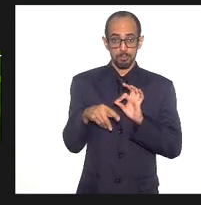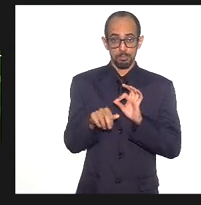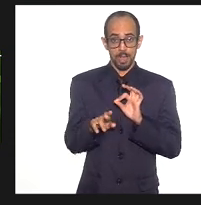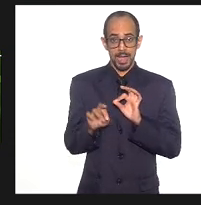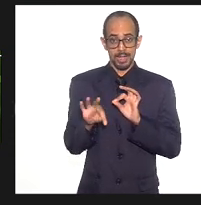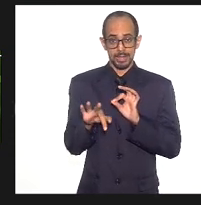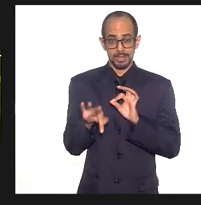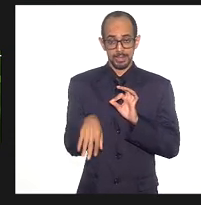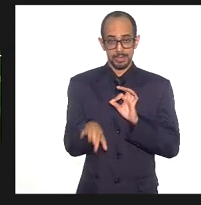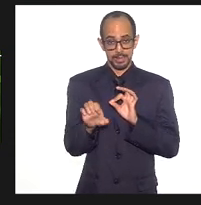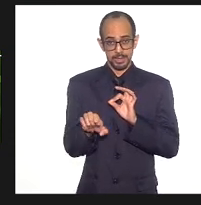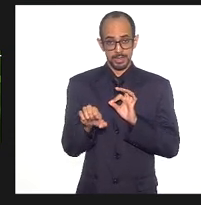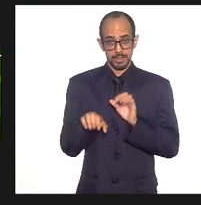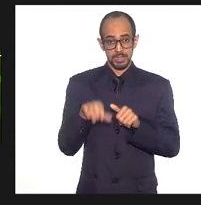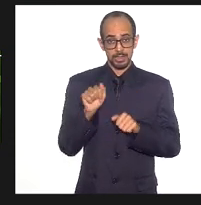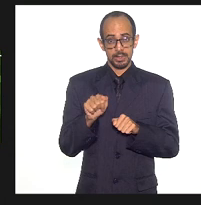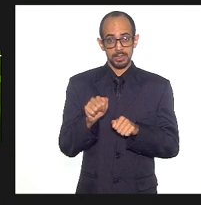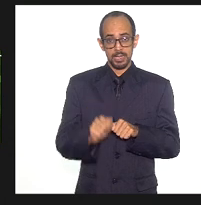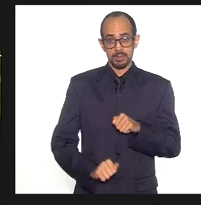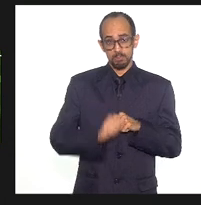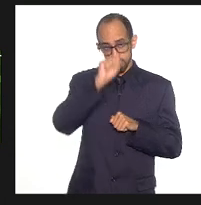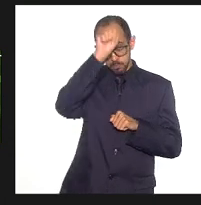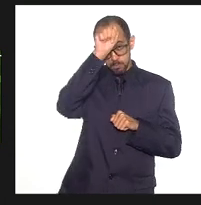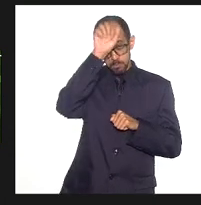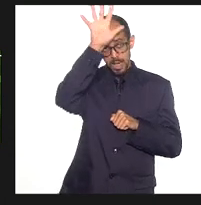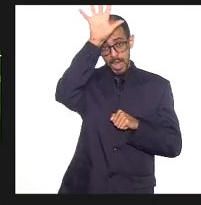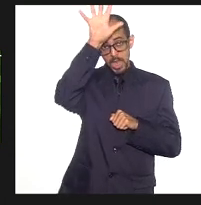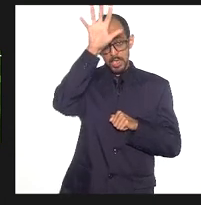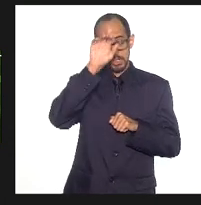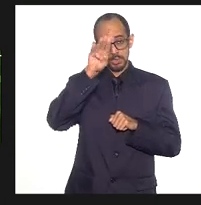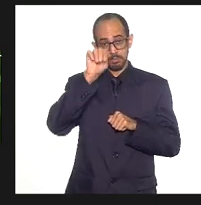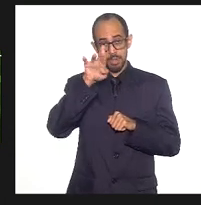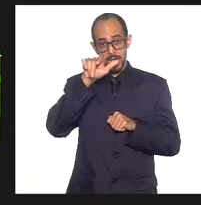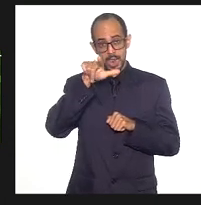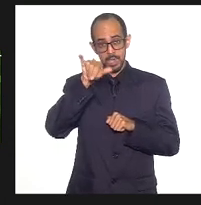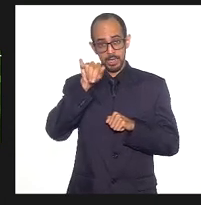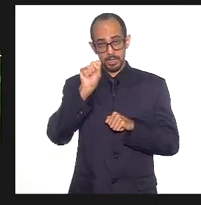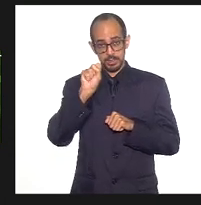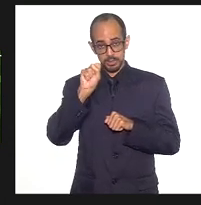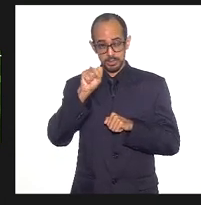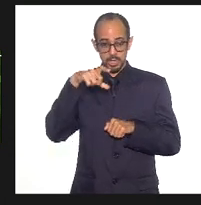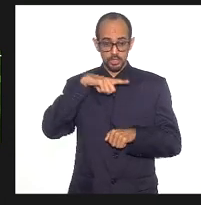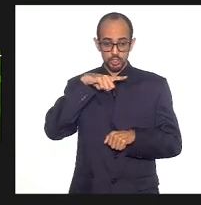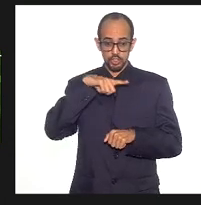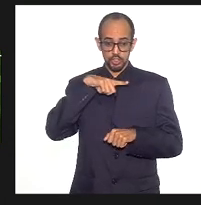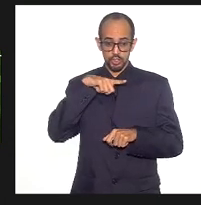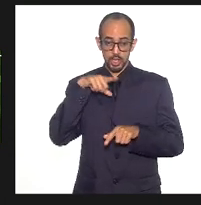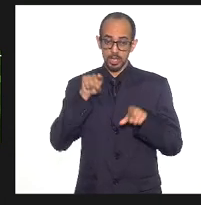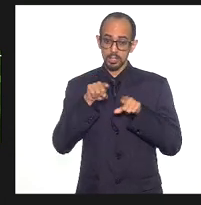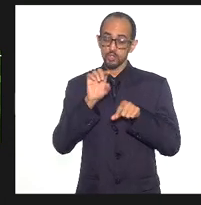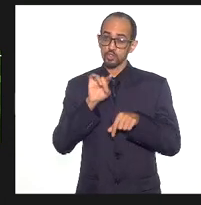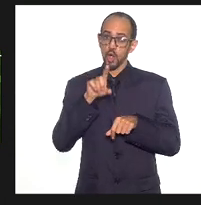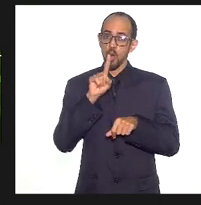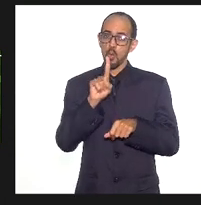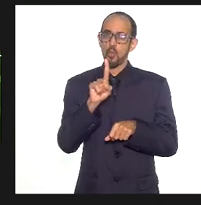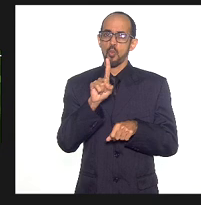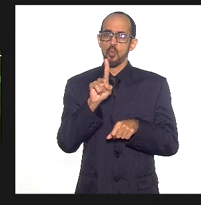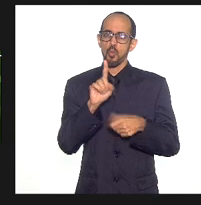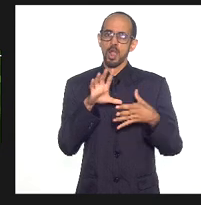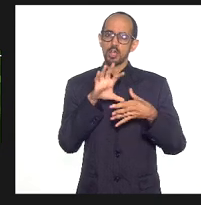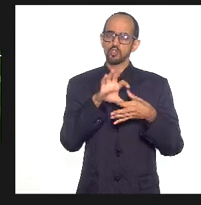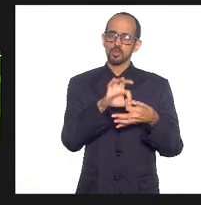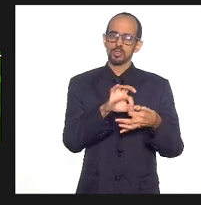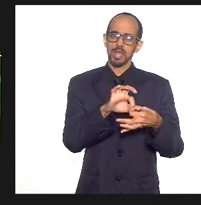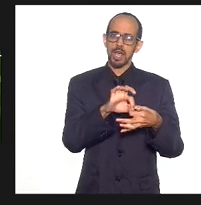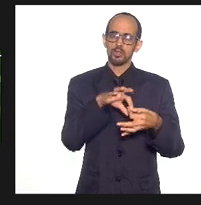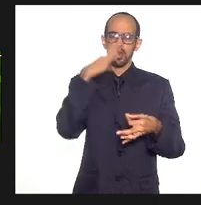seria associado ao CAM, a projeção geográfica confrontante do Estado do Espírito Santo. E aqui é